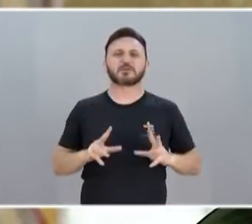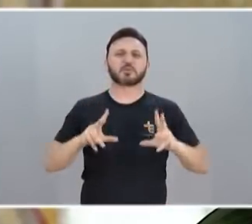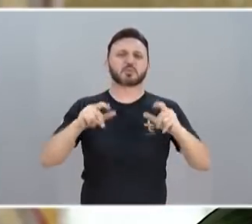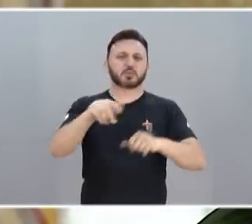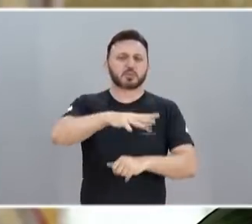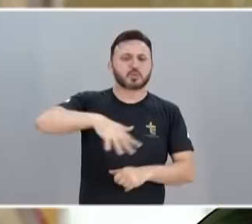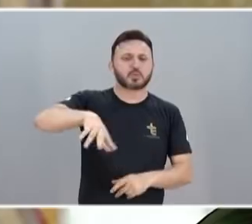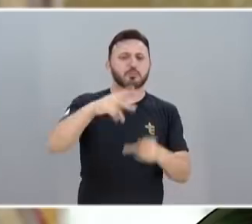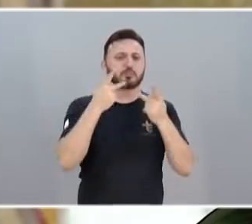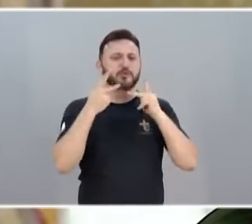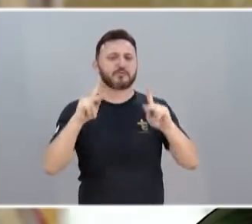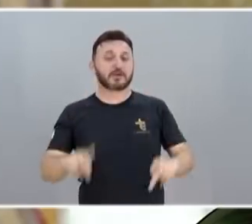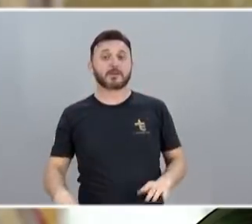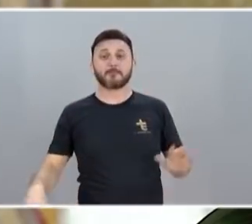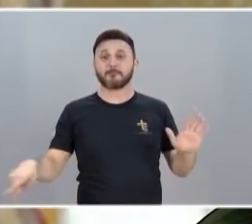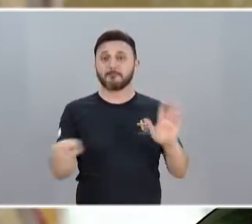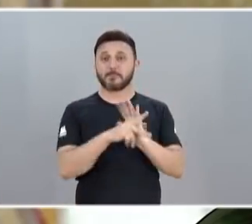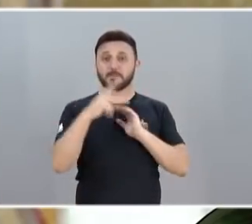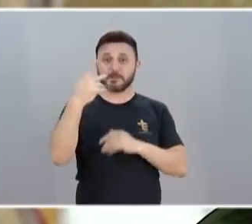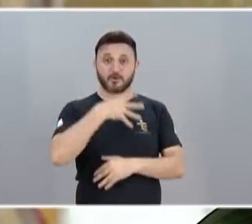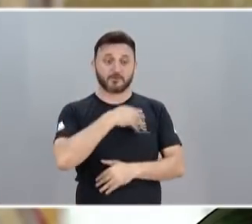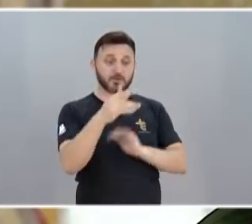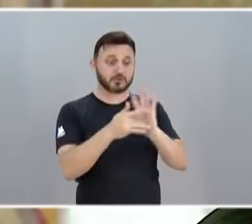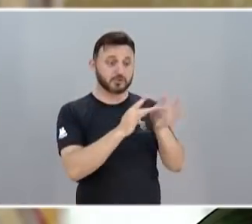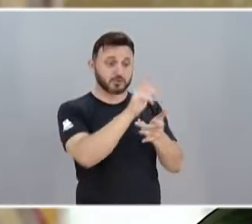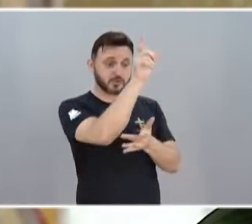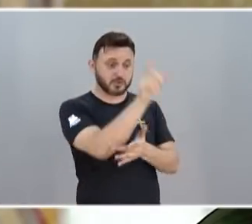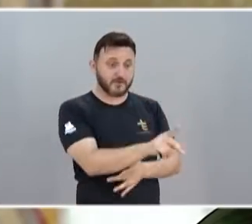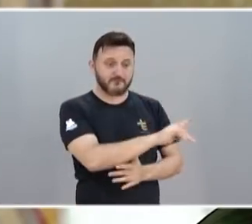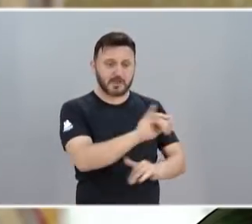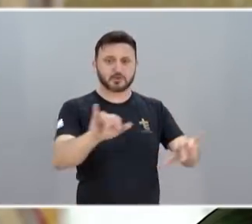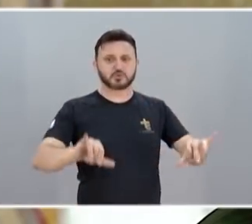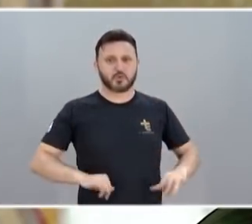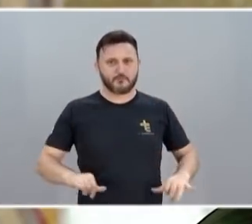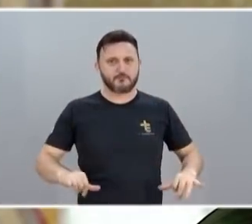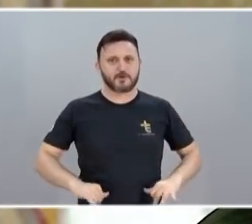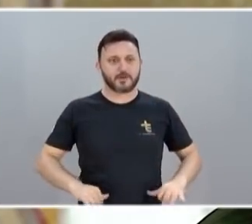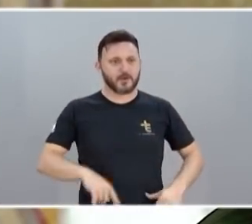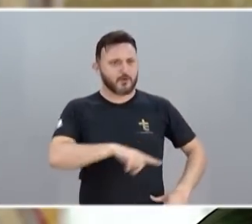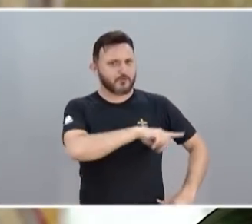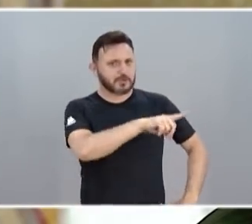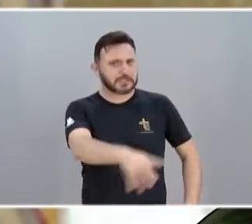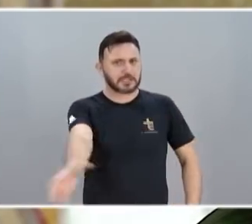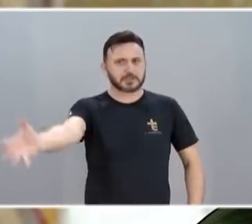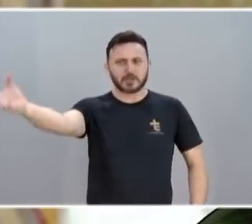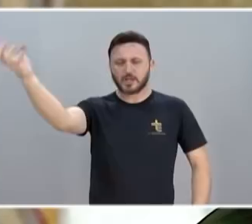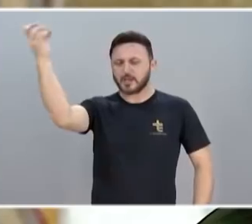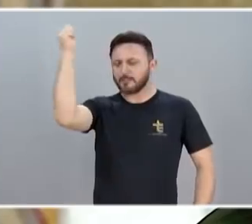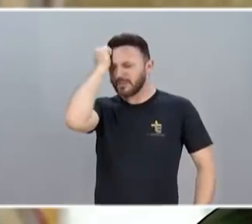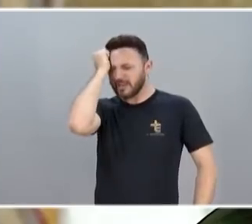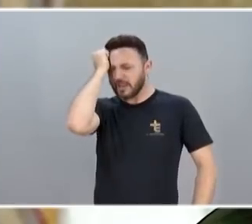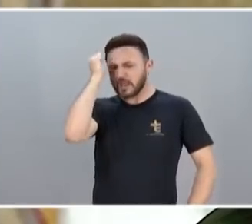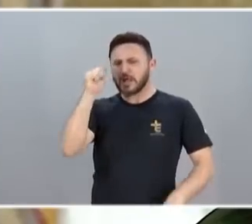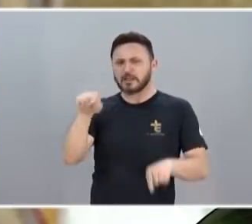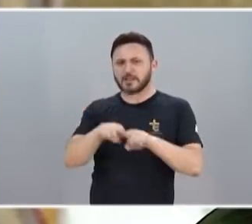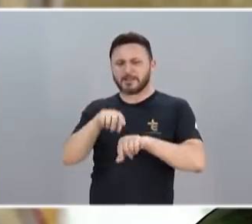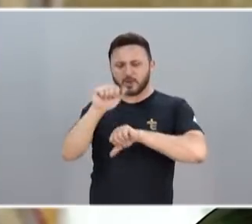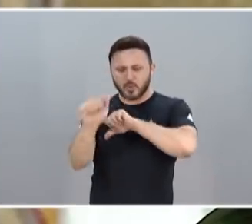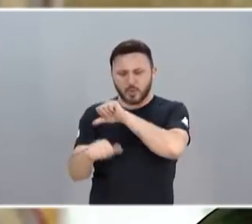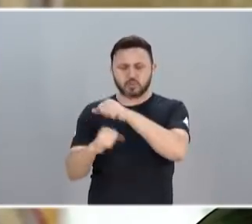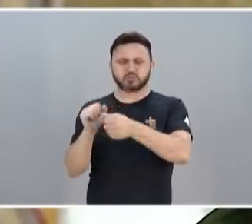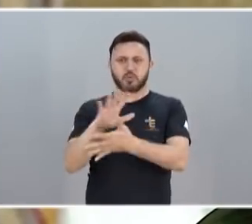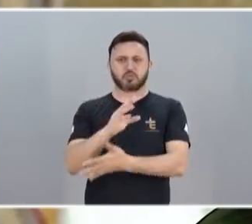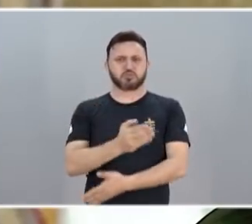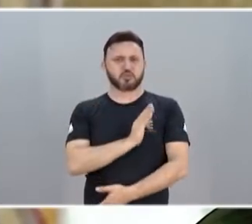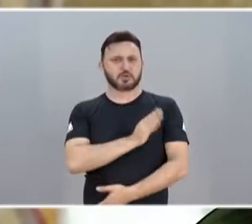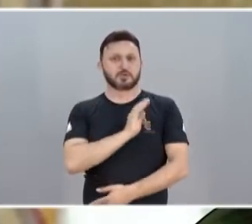profetas, que o seu Cristo haveria de sofrer. Arrependei-vos, portanto, e convertei-vos,